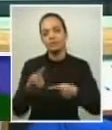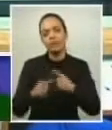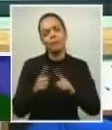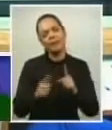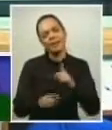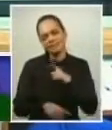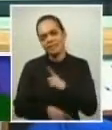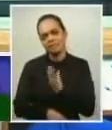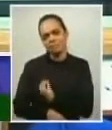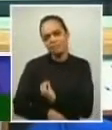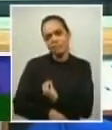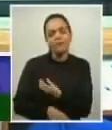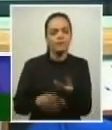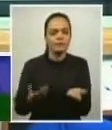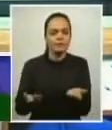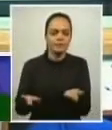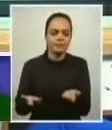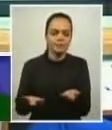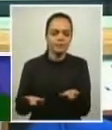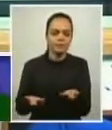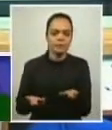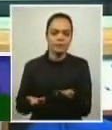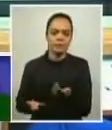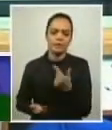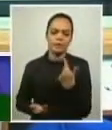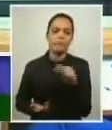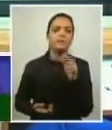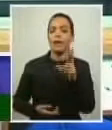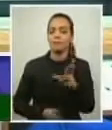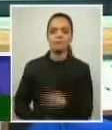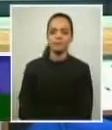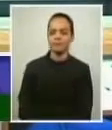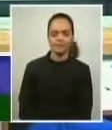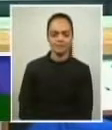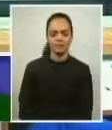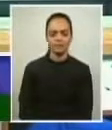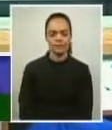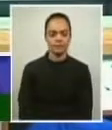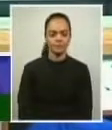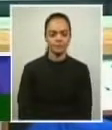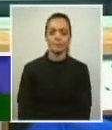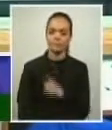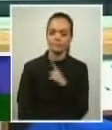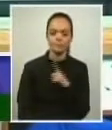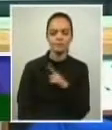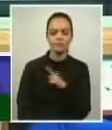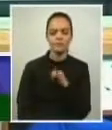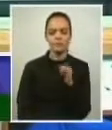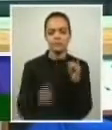participação sem a mediação do representante e havia